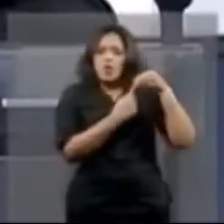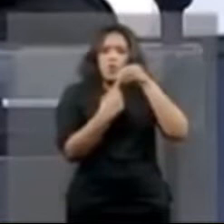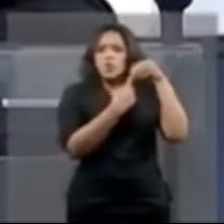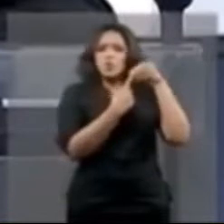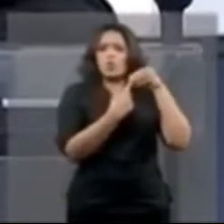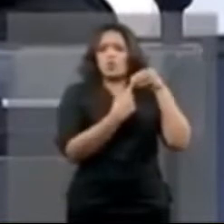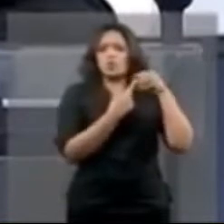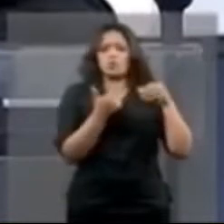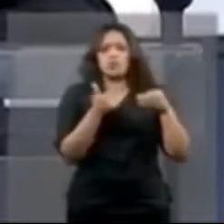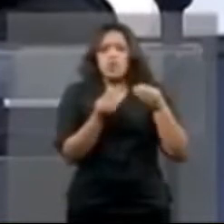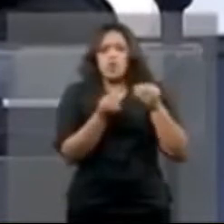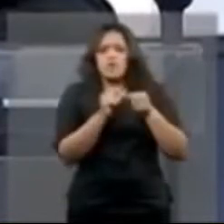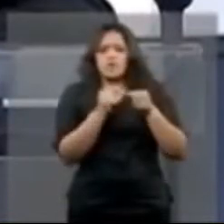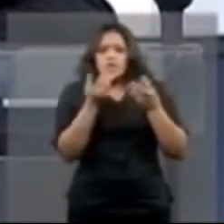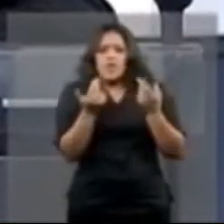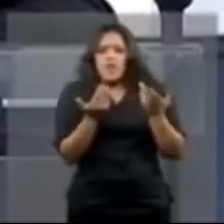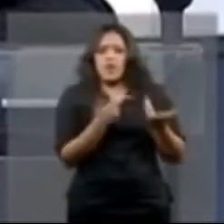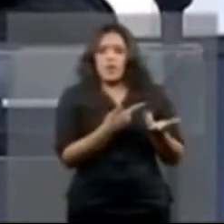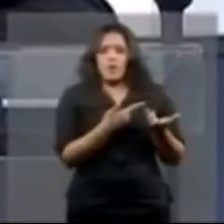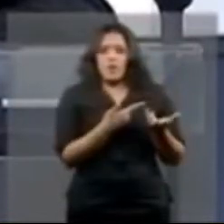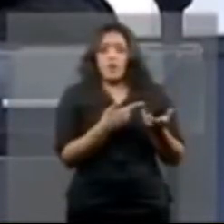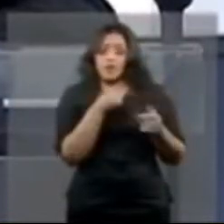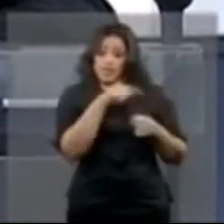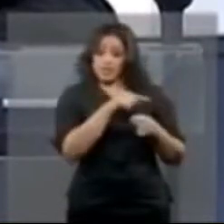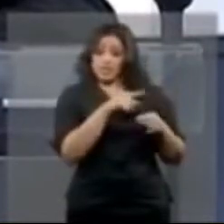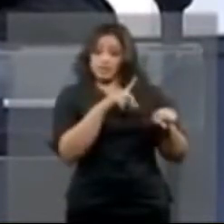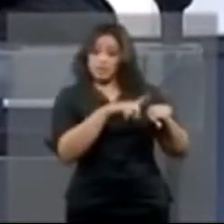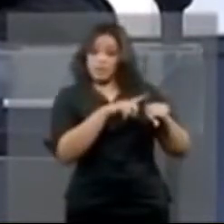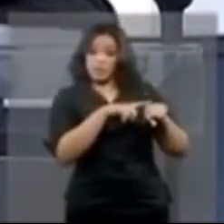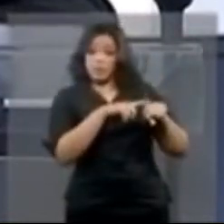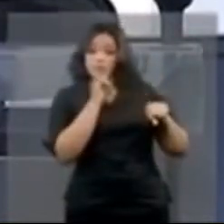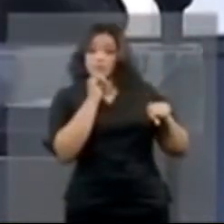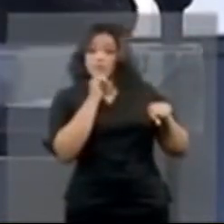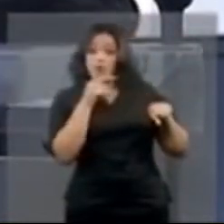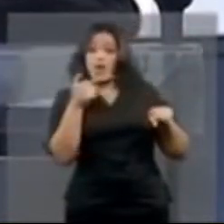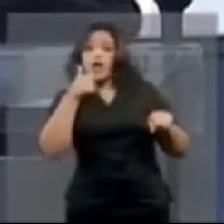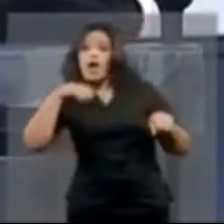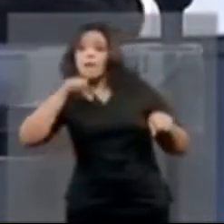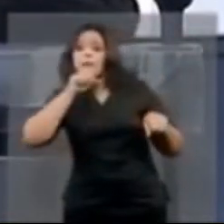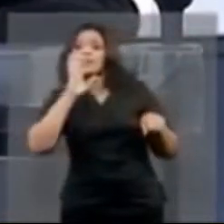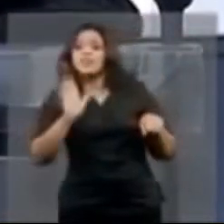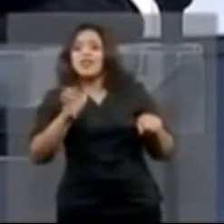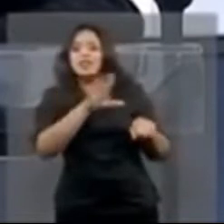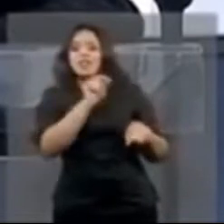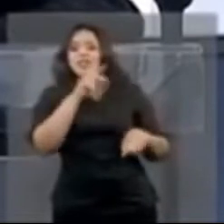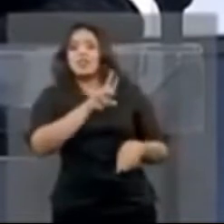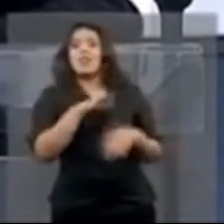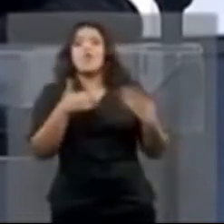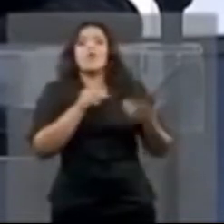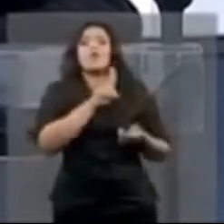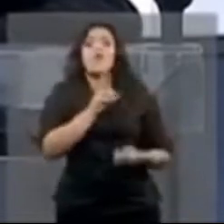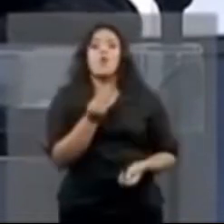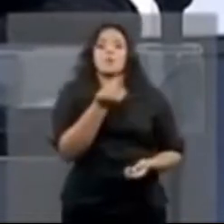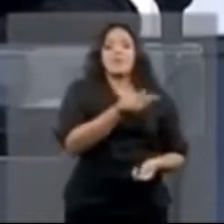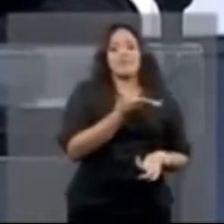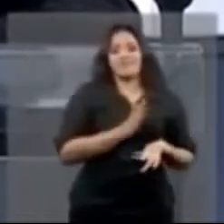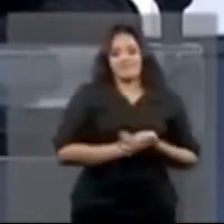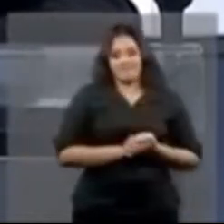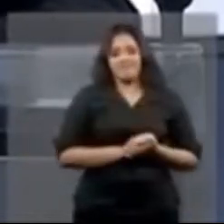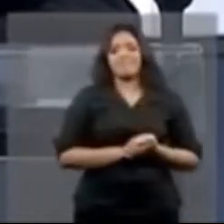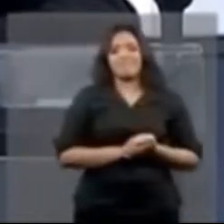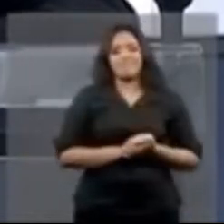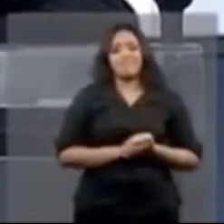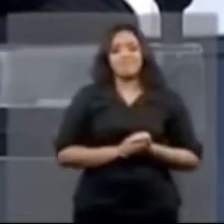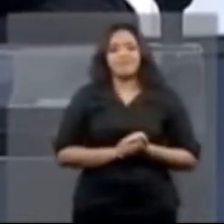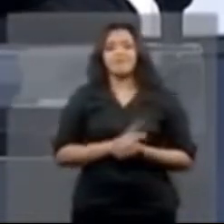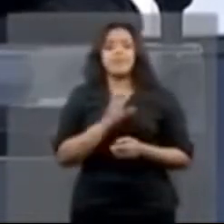irrepetível. E provavelmente, naquele momento, a mãe já escolheu o nome para o seu filho. Se